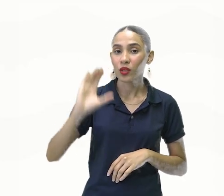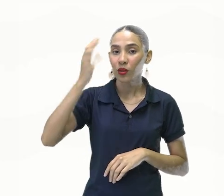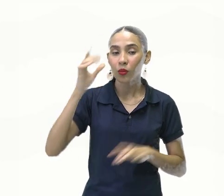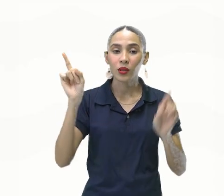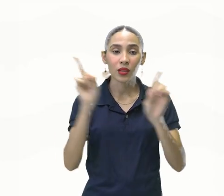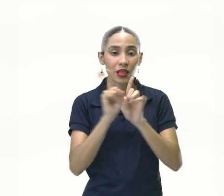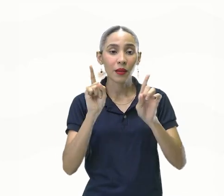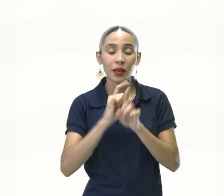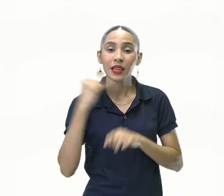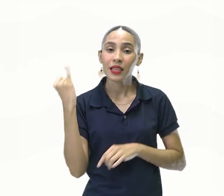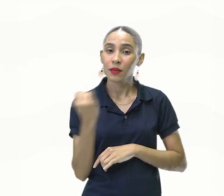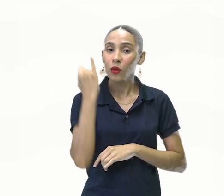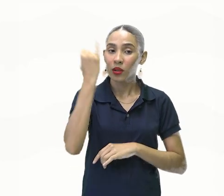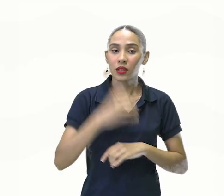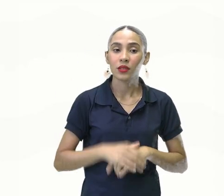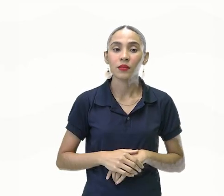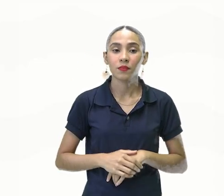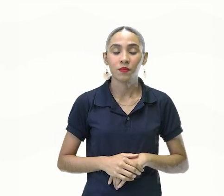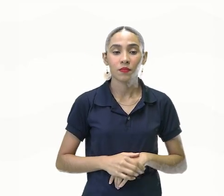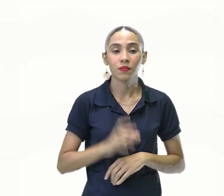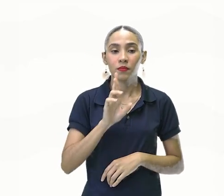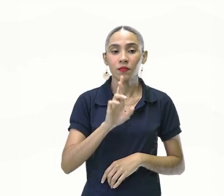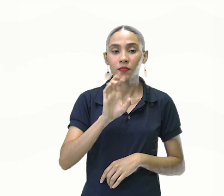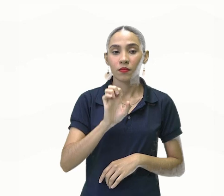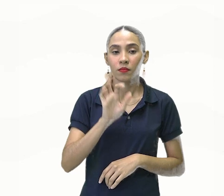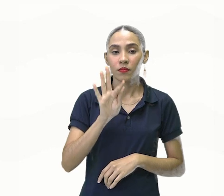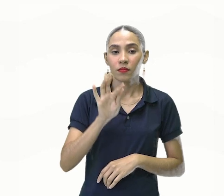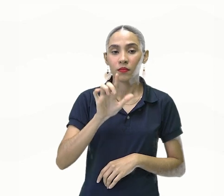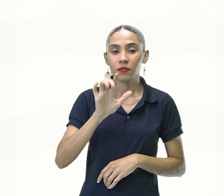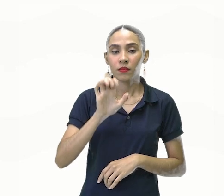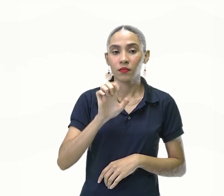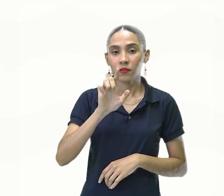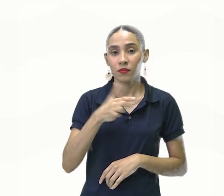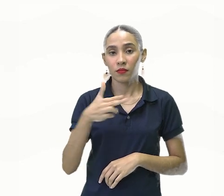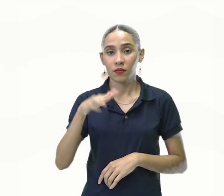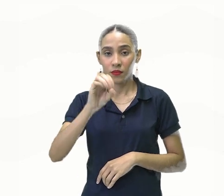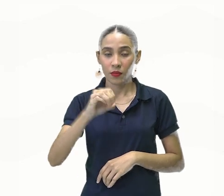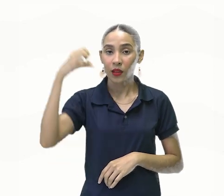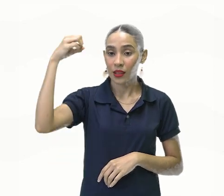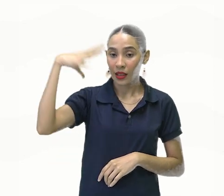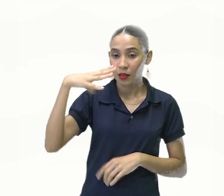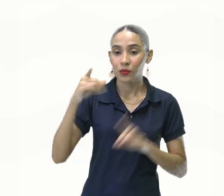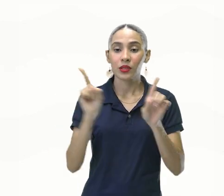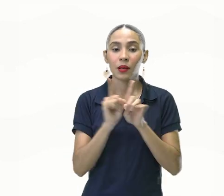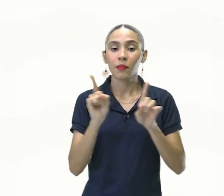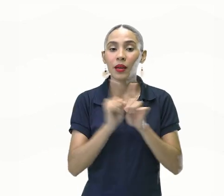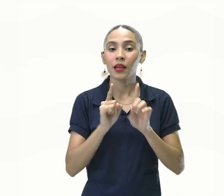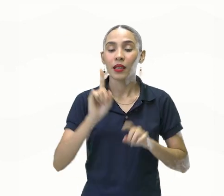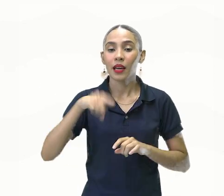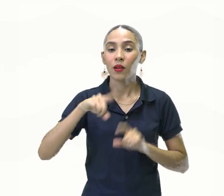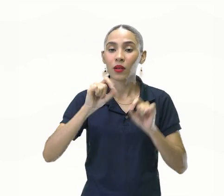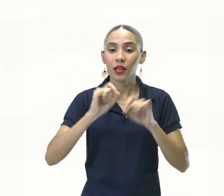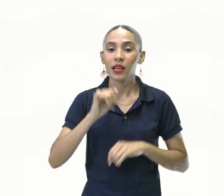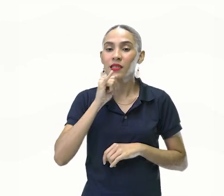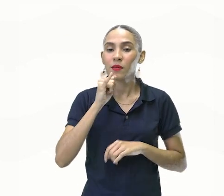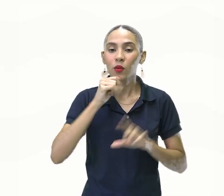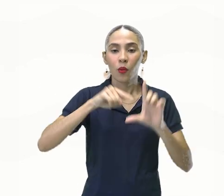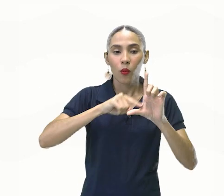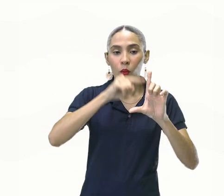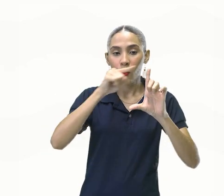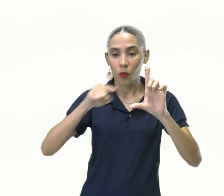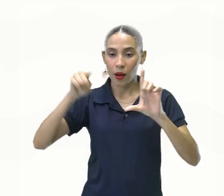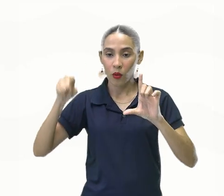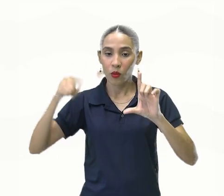outro fenômeno também muito importante é a reflexão da luz. É o fenômeno em que